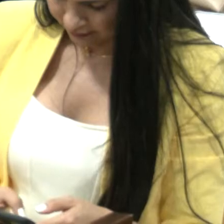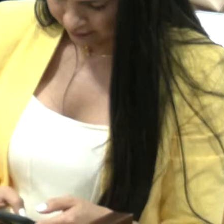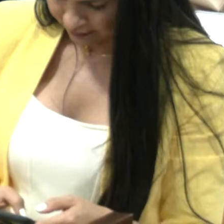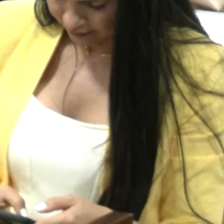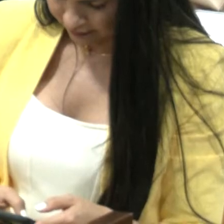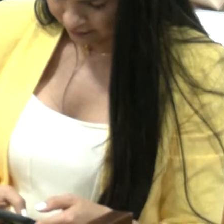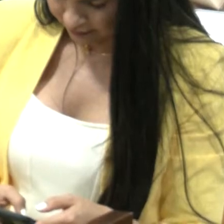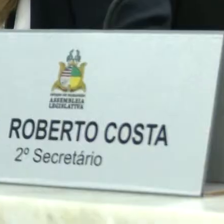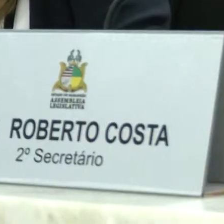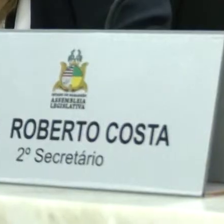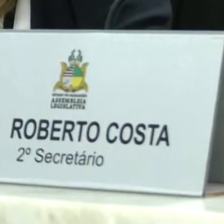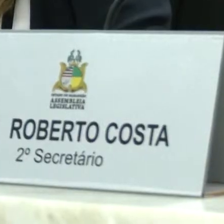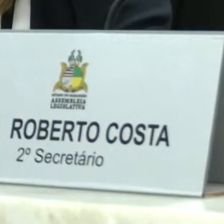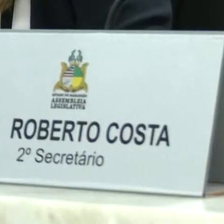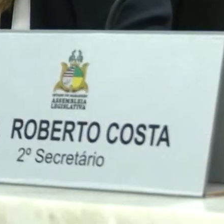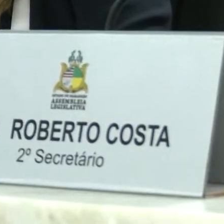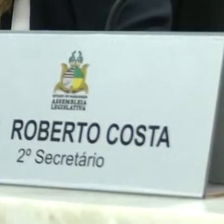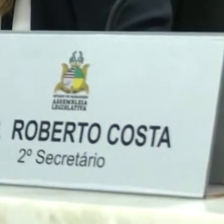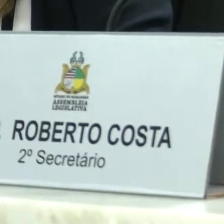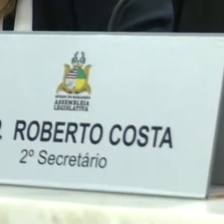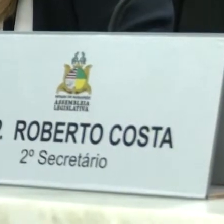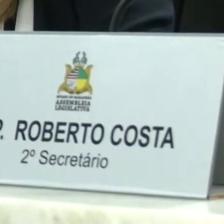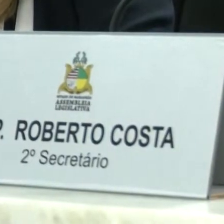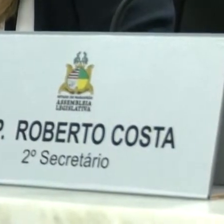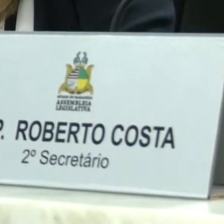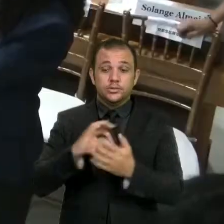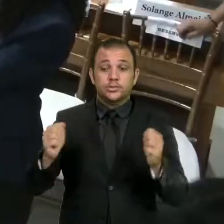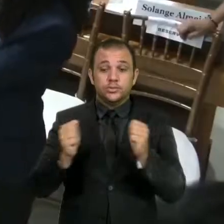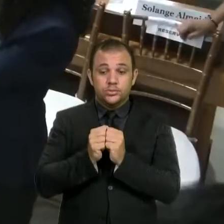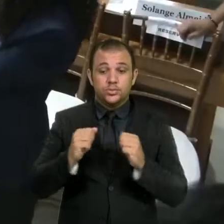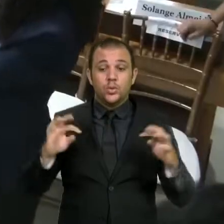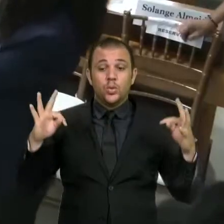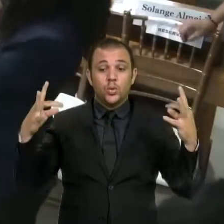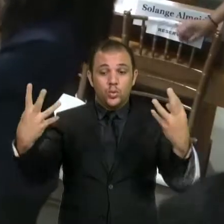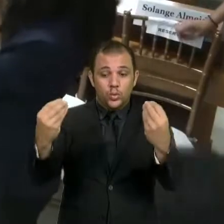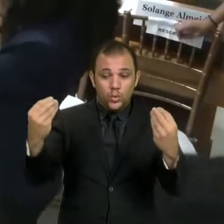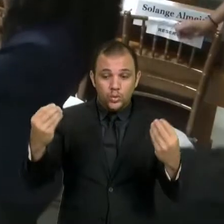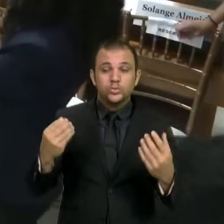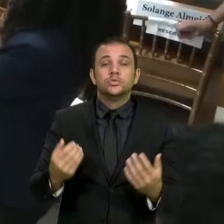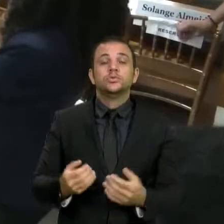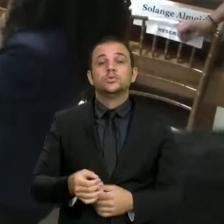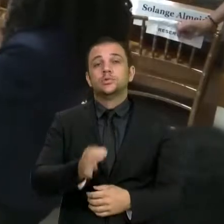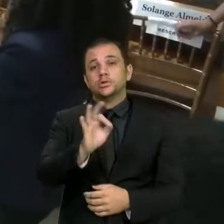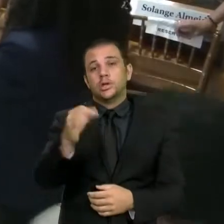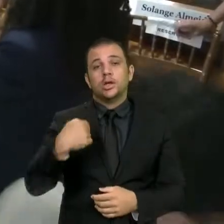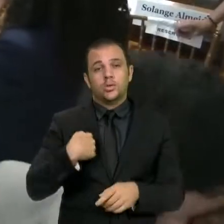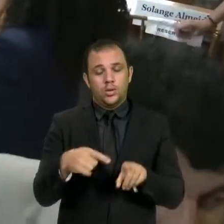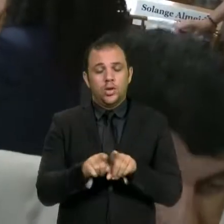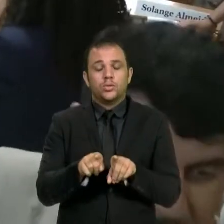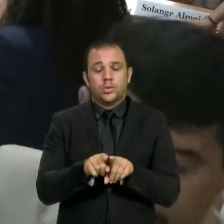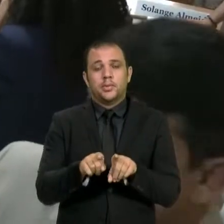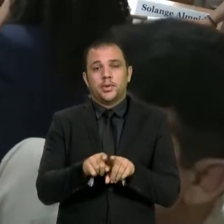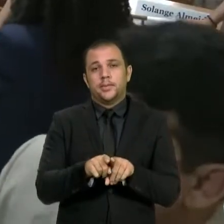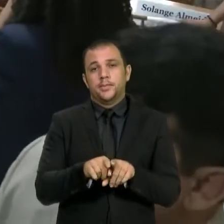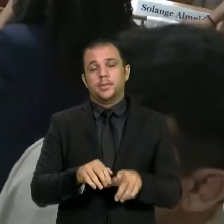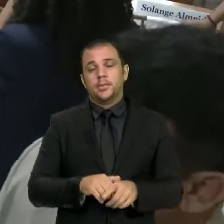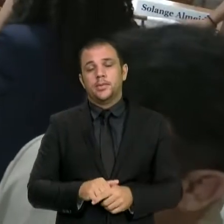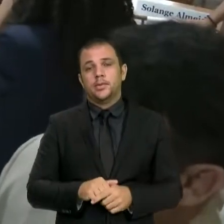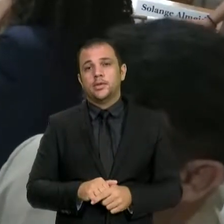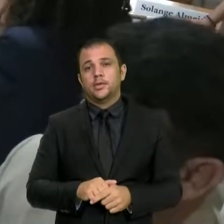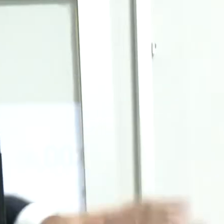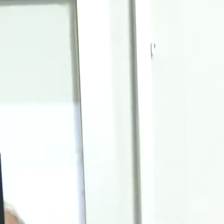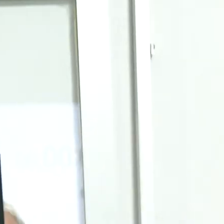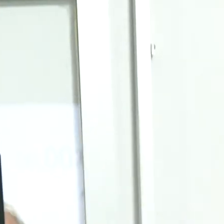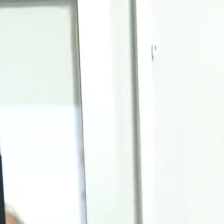também foi aprovado. Ainda durante a sessão extraordinária, os deputados aprovaram um requerimento de autoria do deputado Florêncio